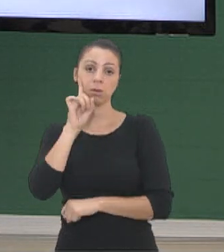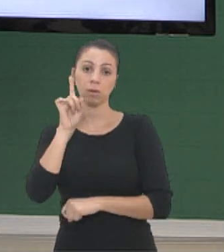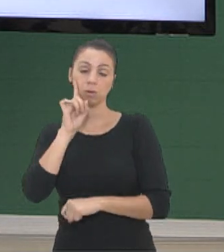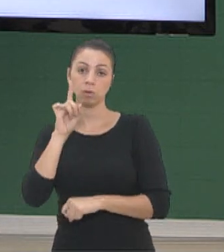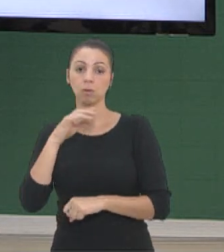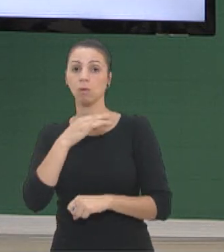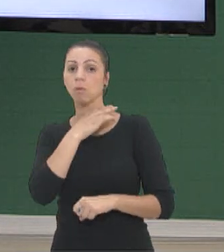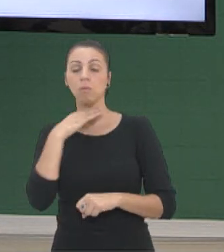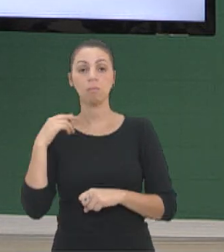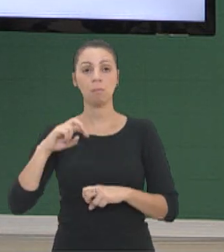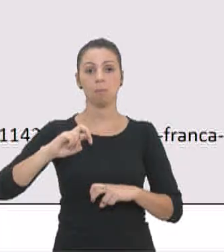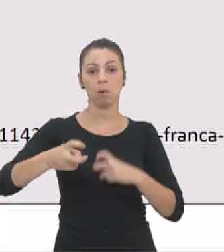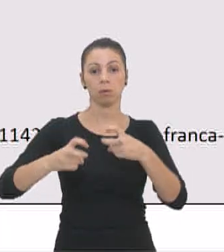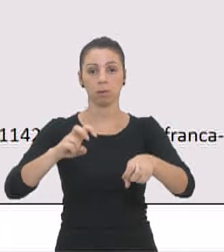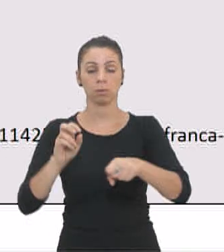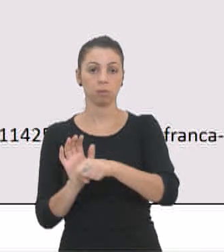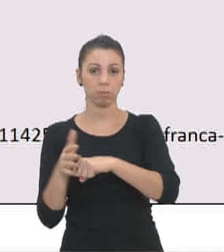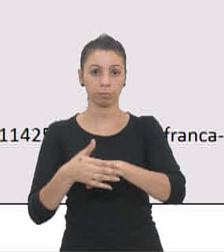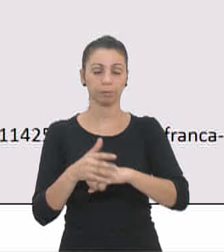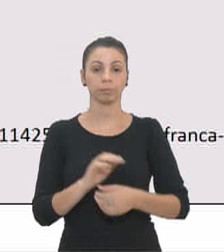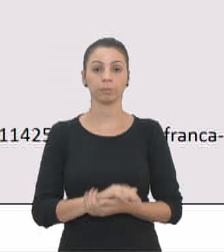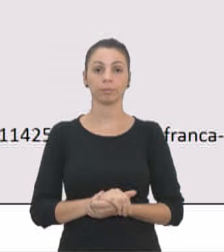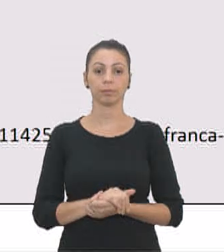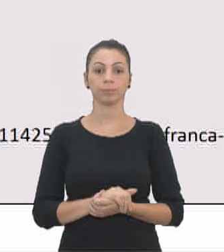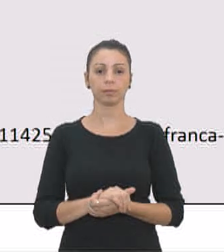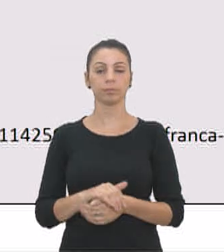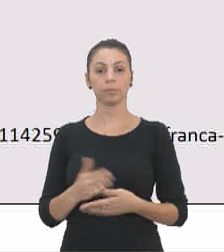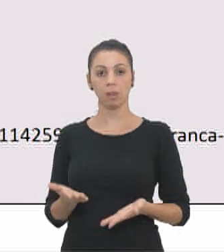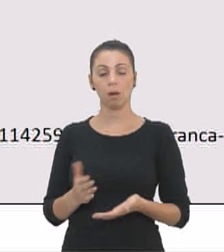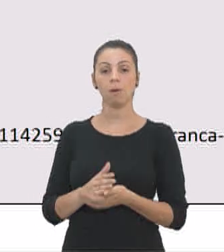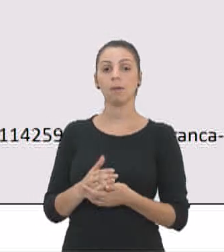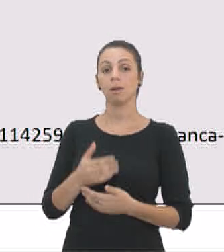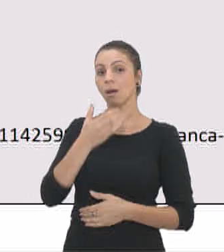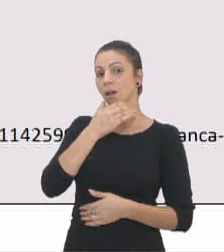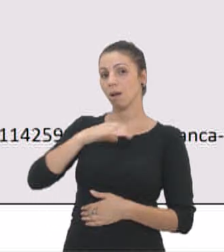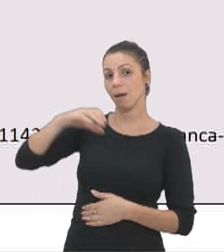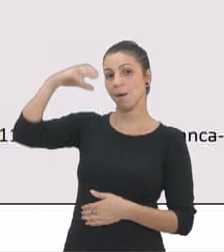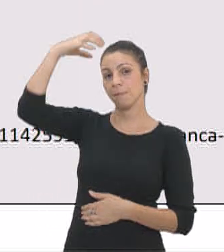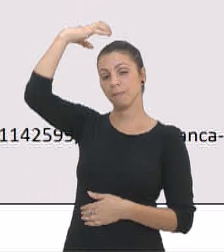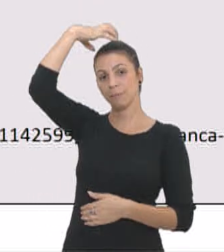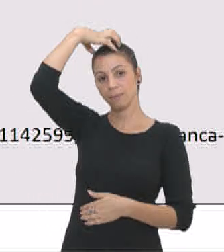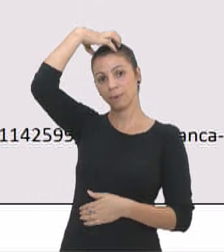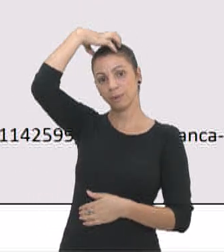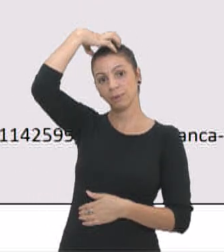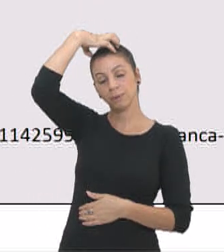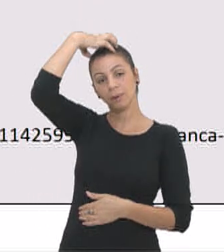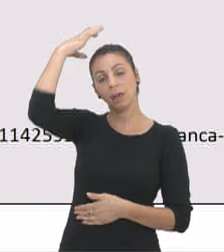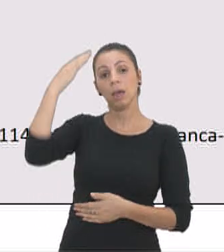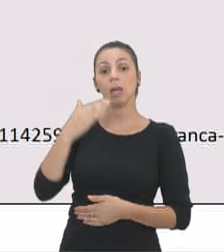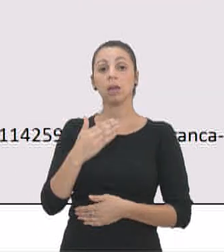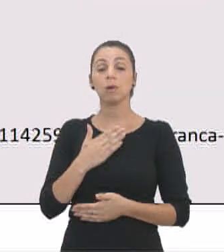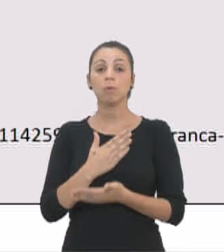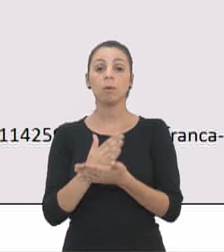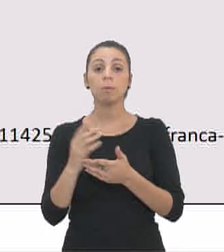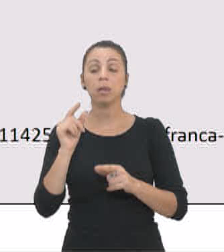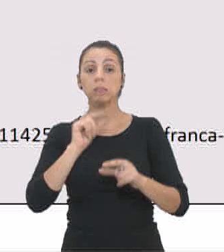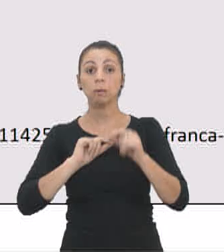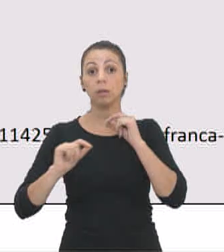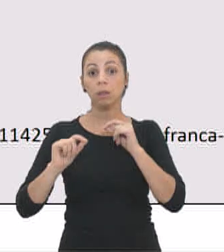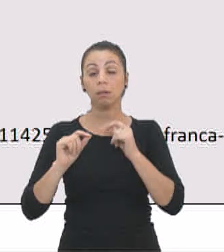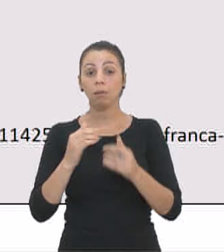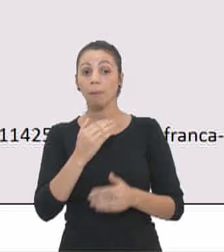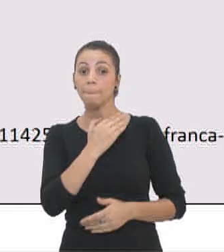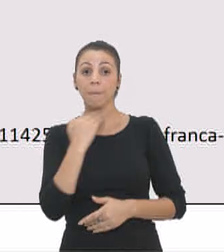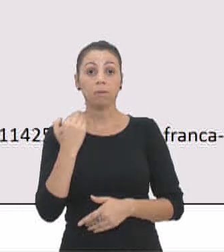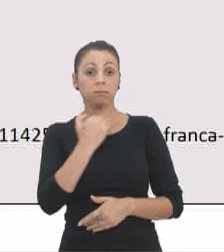A morte do rei inaugurou a fase do terror. Por que fase do terror? Porque agora vão começar a matar todo mundo que era acusado de